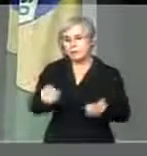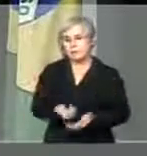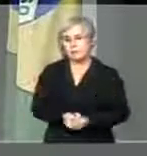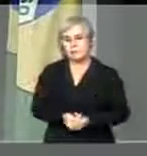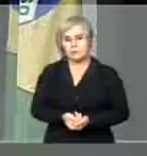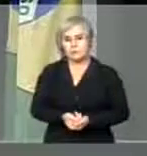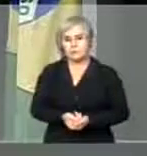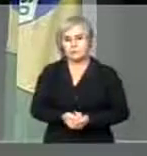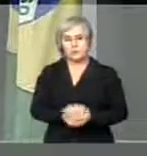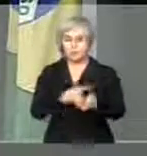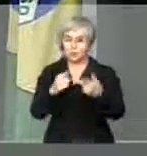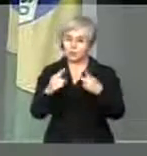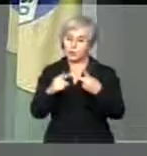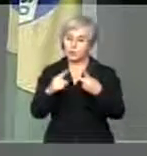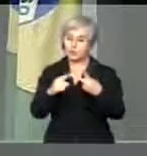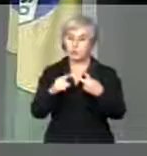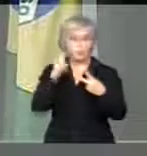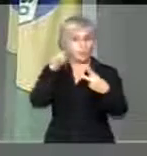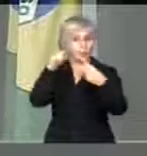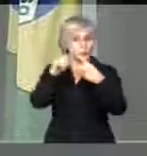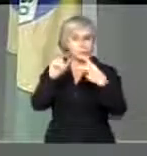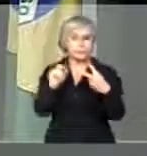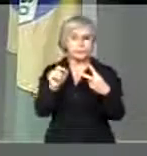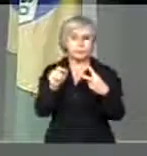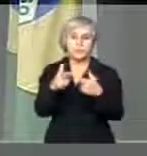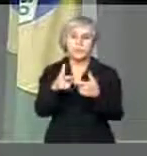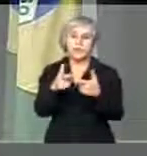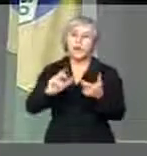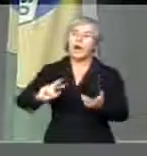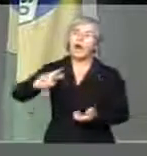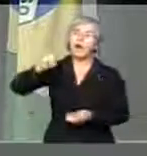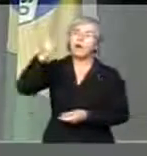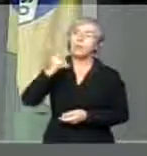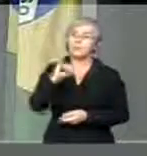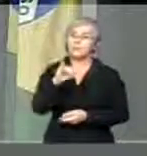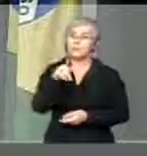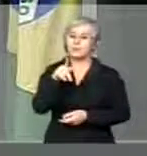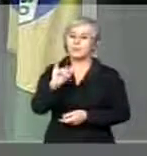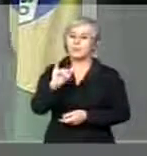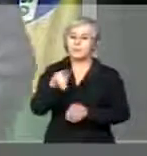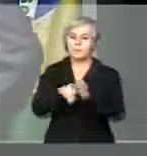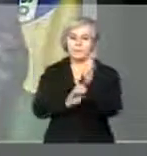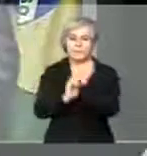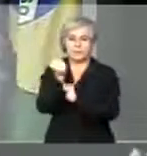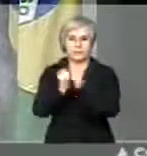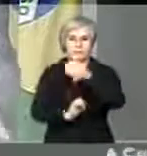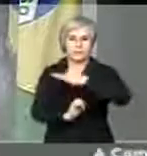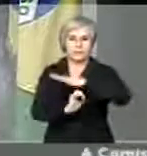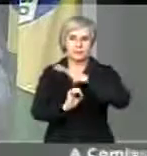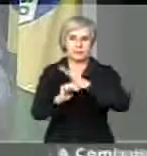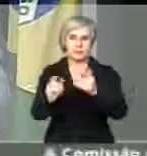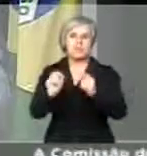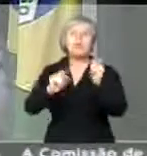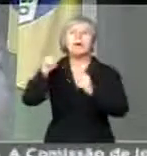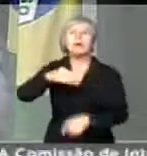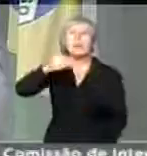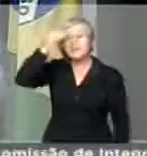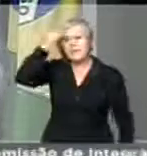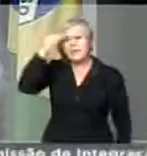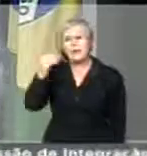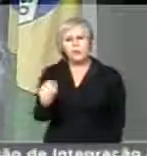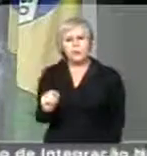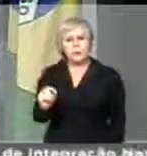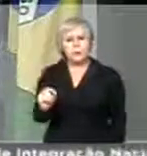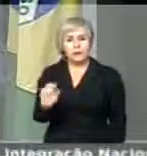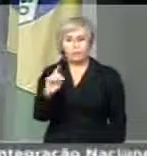motivo. E o segundo grande motivo, que aumentou também o IPI da fábrica. Então, quem é o culpado nisso? Só tem